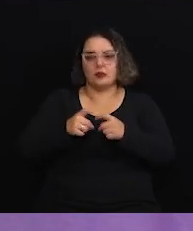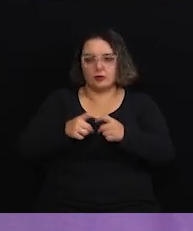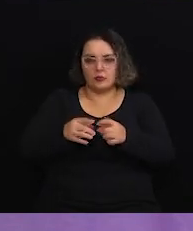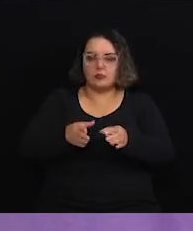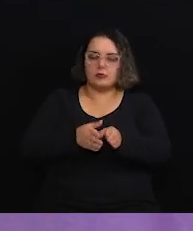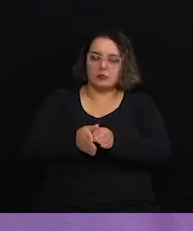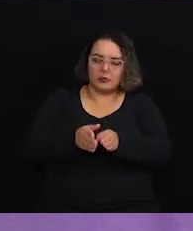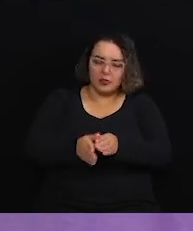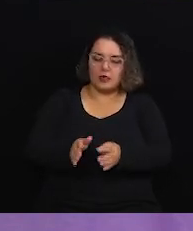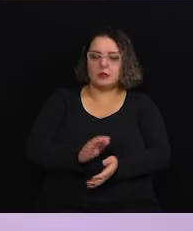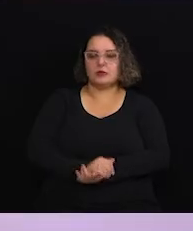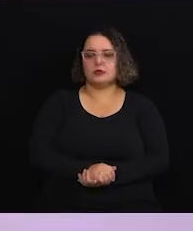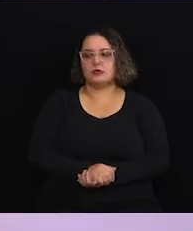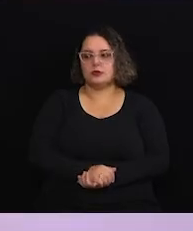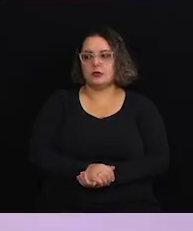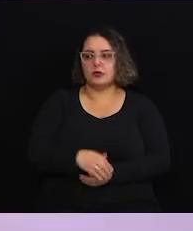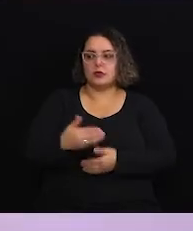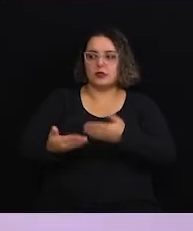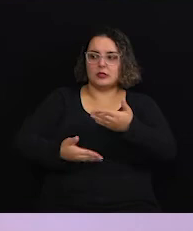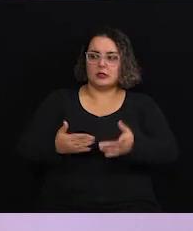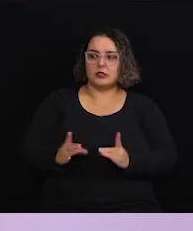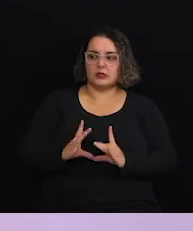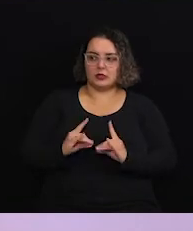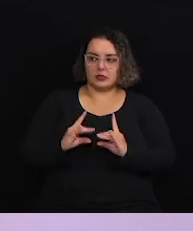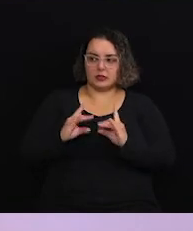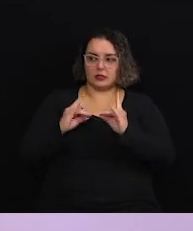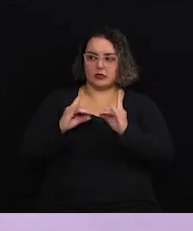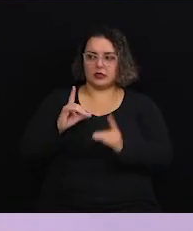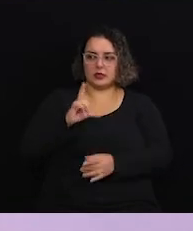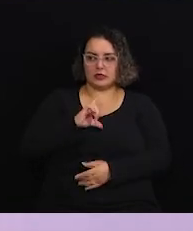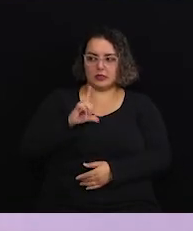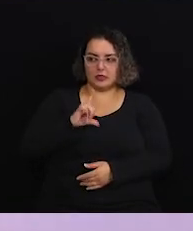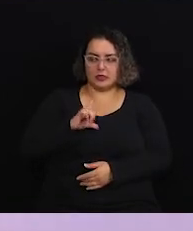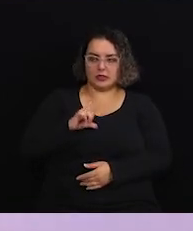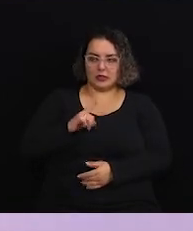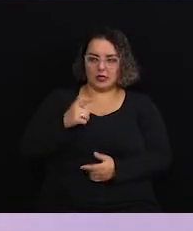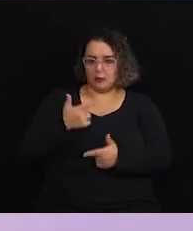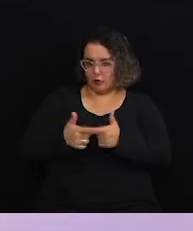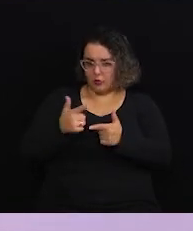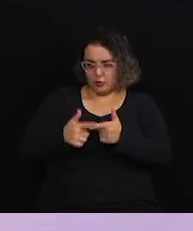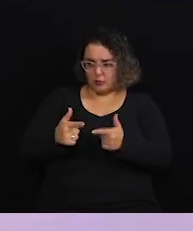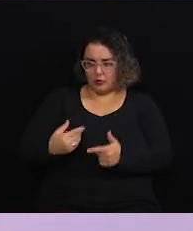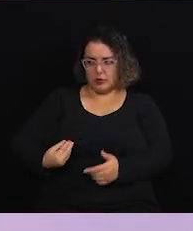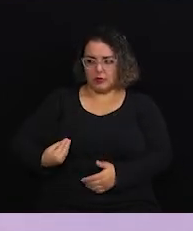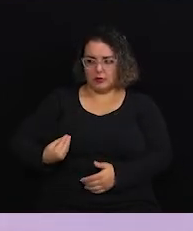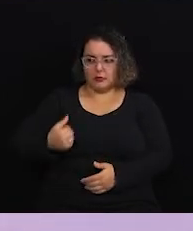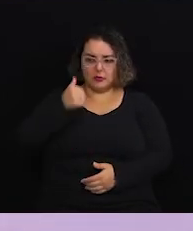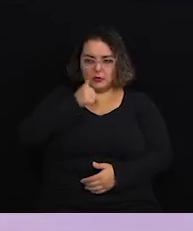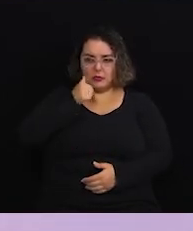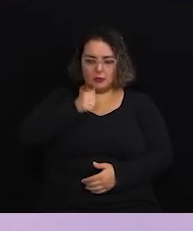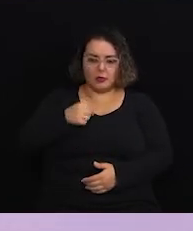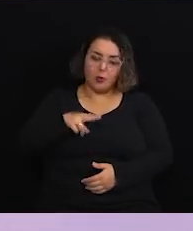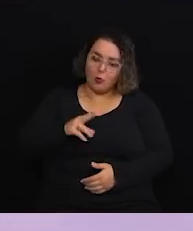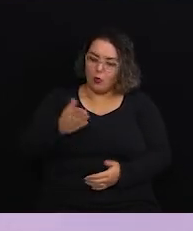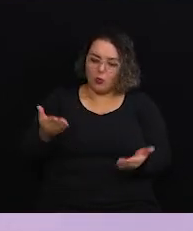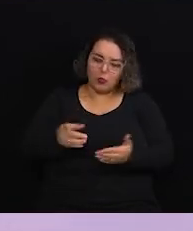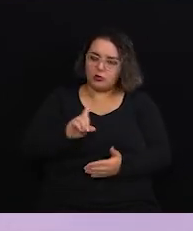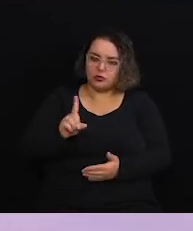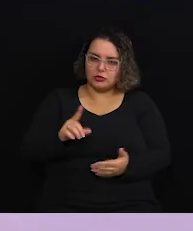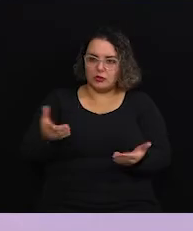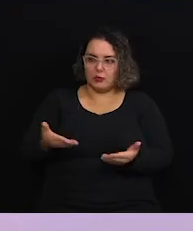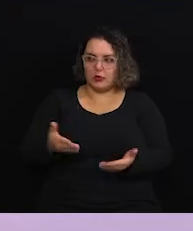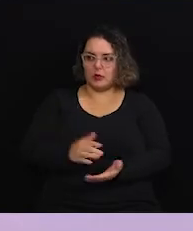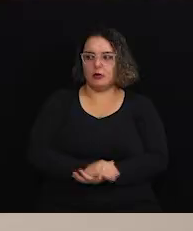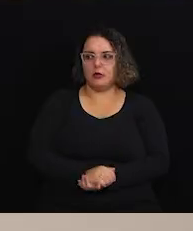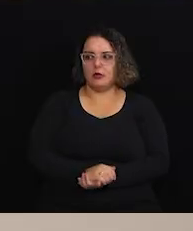uma orientação médica. E tratamento hormonal, doutora, causa aí efeito colateral na mulher ou hoje em dia não mais?